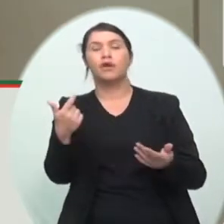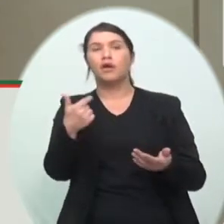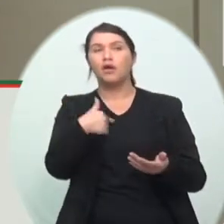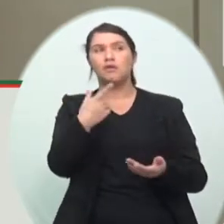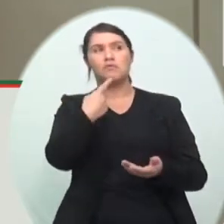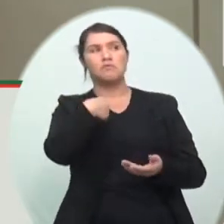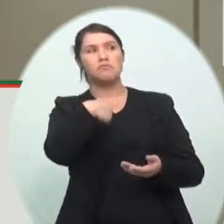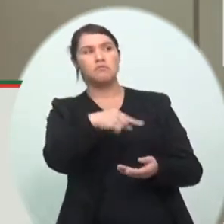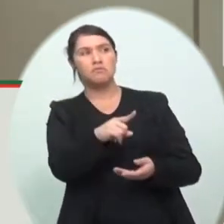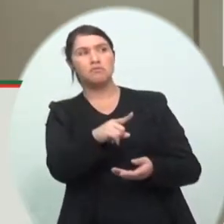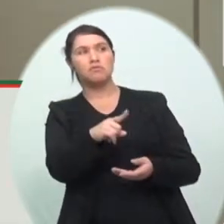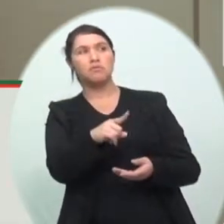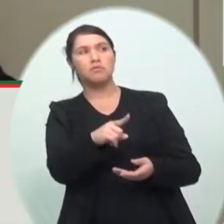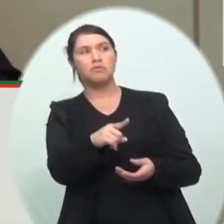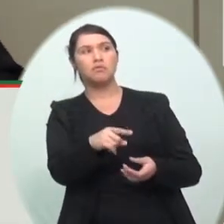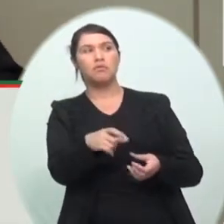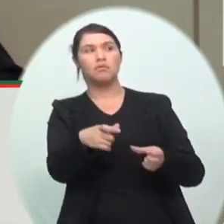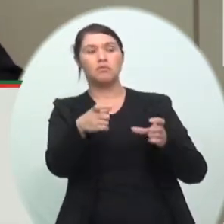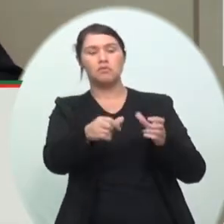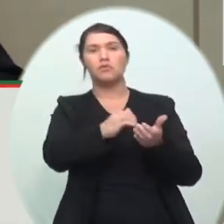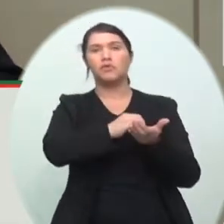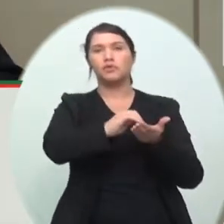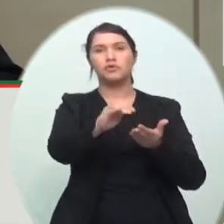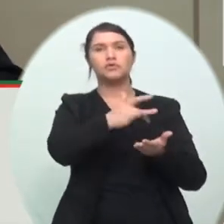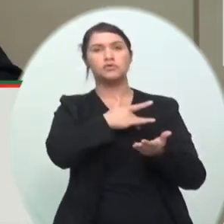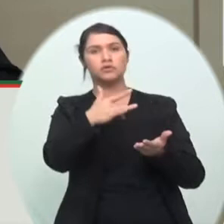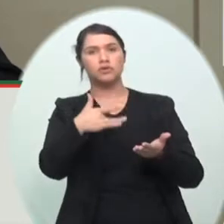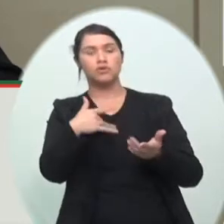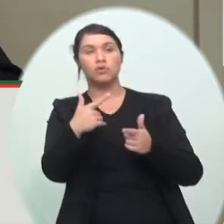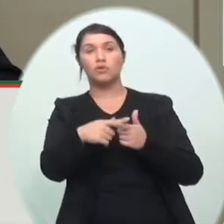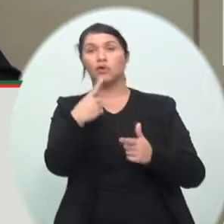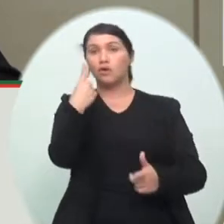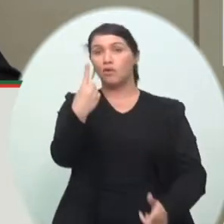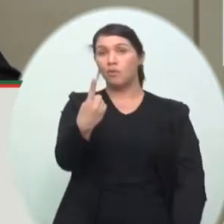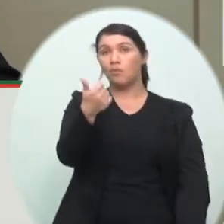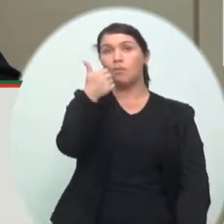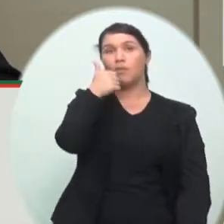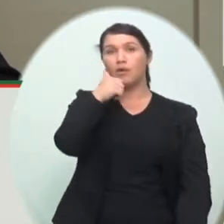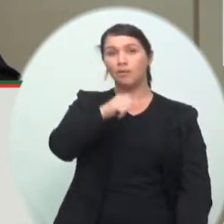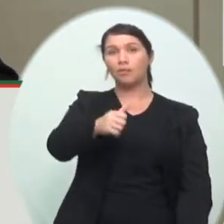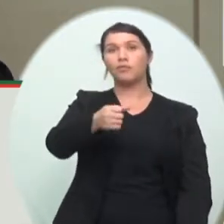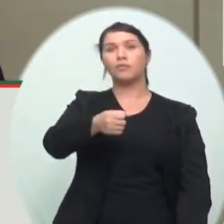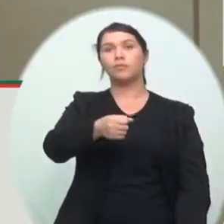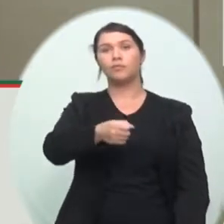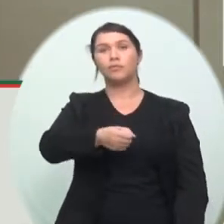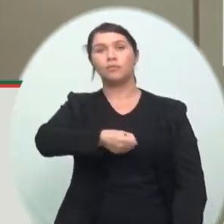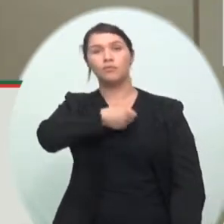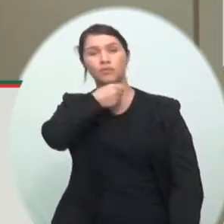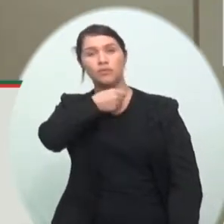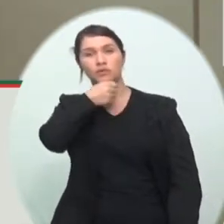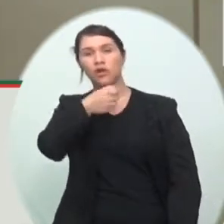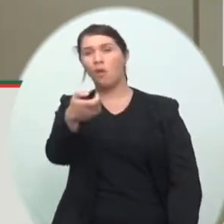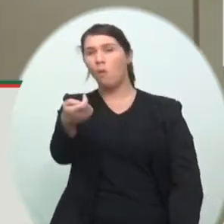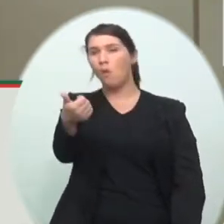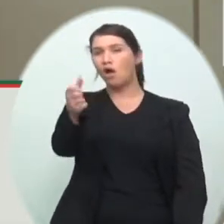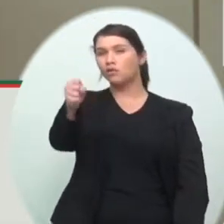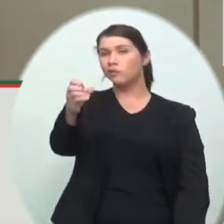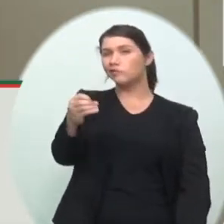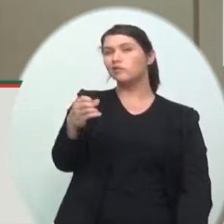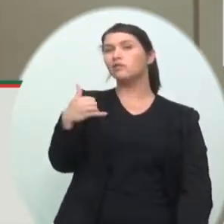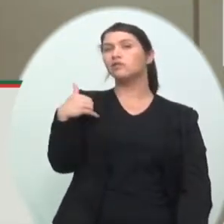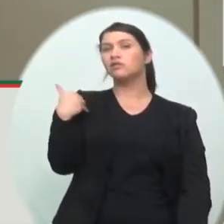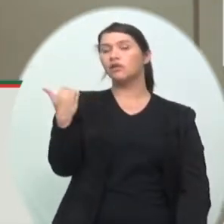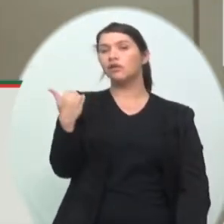consultando sobre uma senhora que aguarda-se quase 80 anos de idade, há 2 anos, na fila de espera para um oftalmo, e